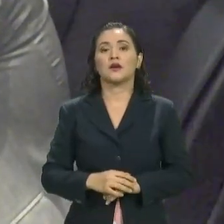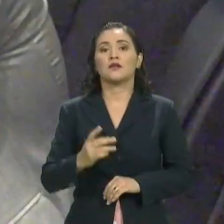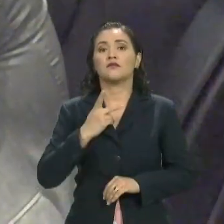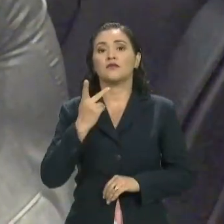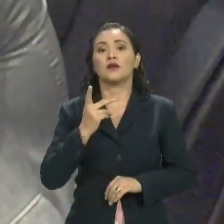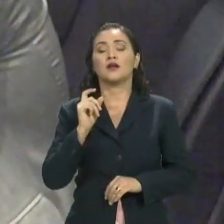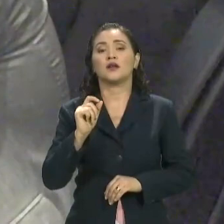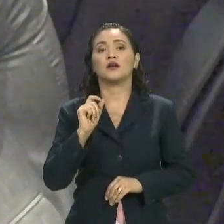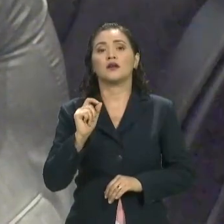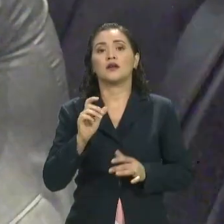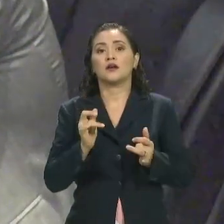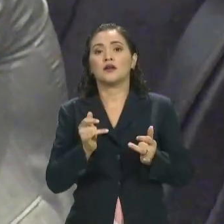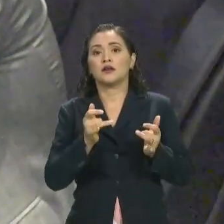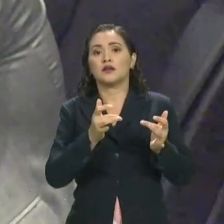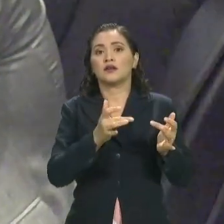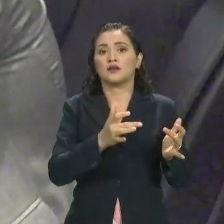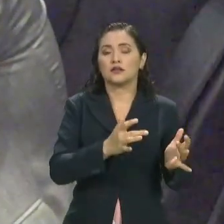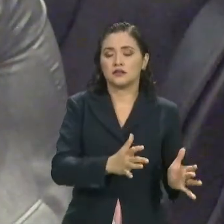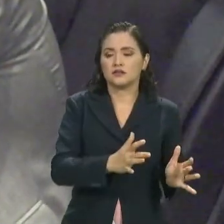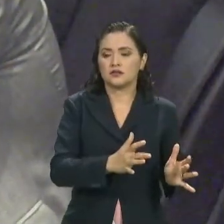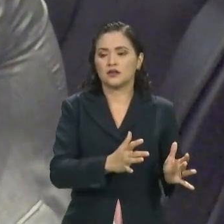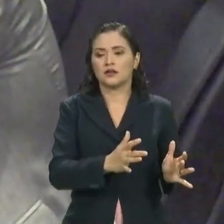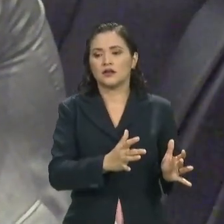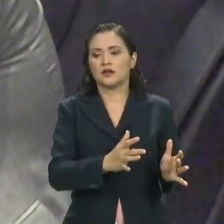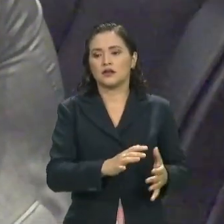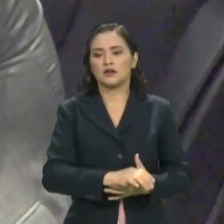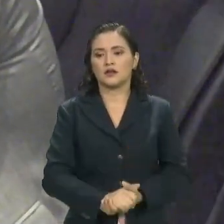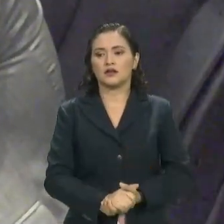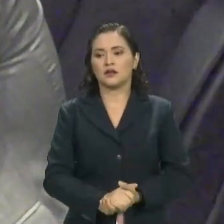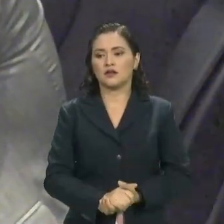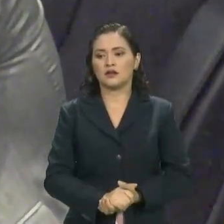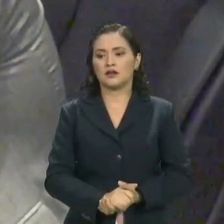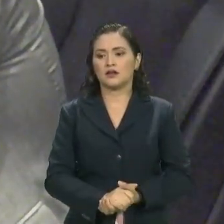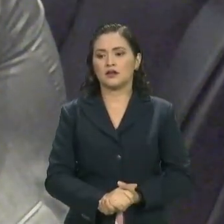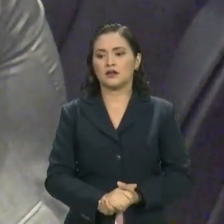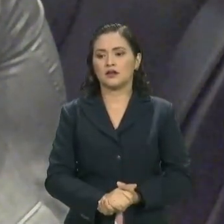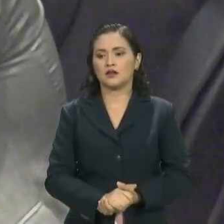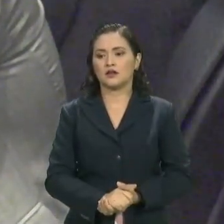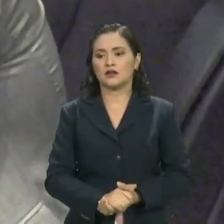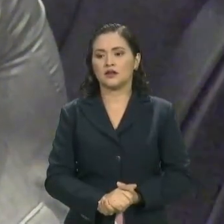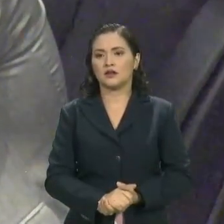saiu. Eu quero só uma coisa assim básica. Pessoal, para desligar um blushzinho. Acho que é o microfone do deputado.